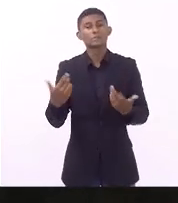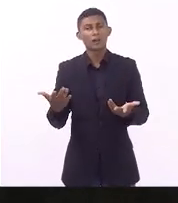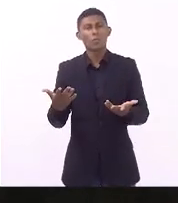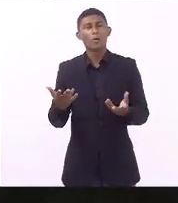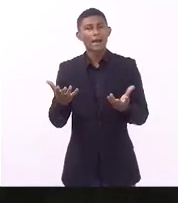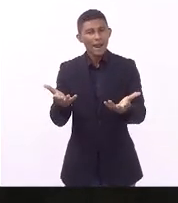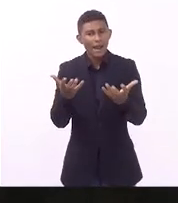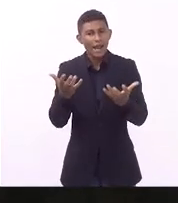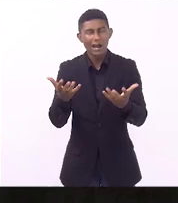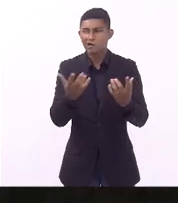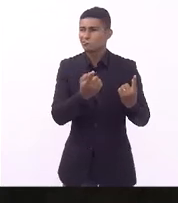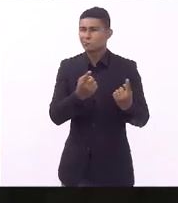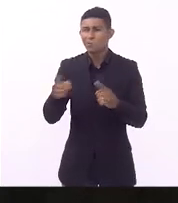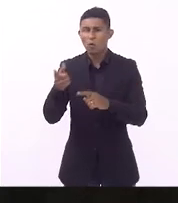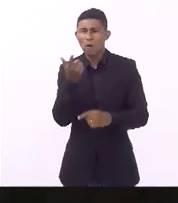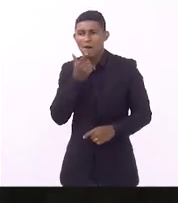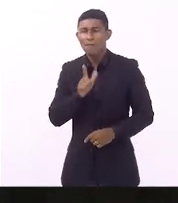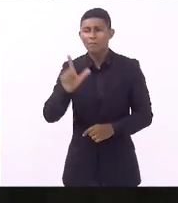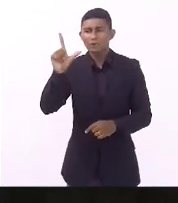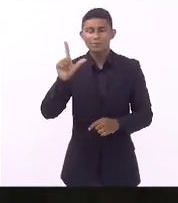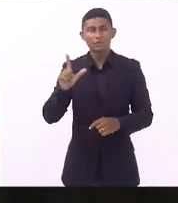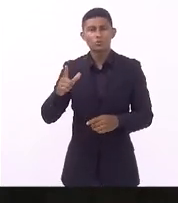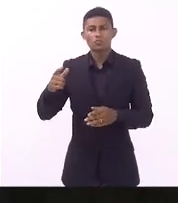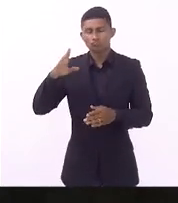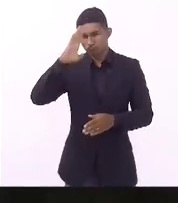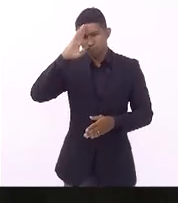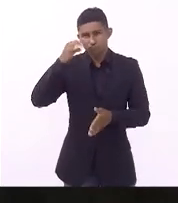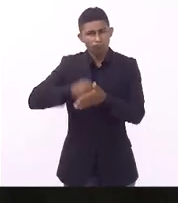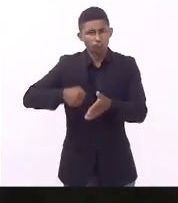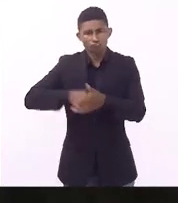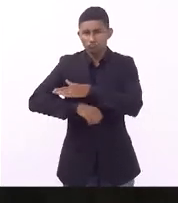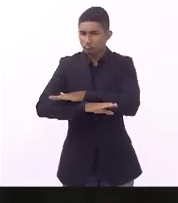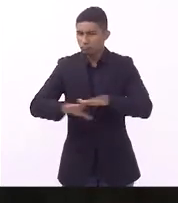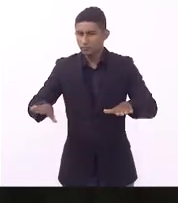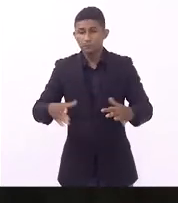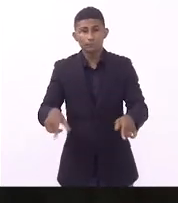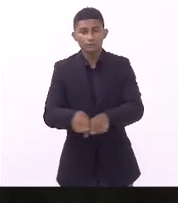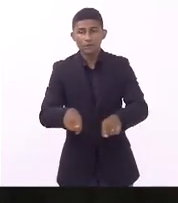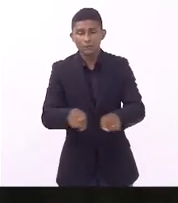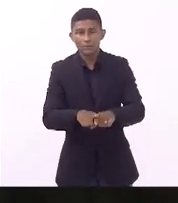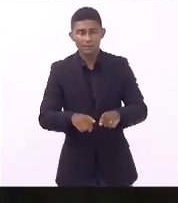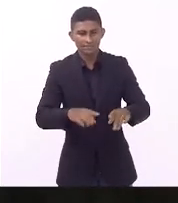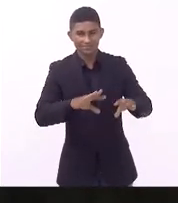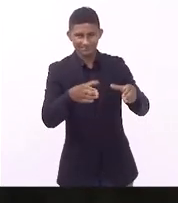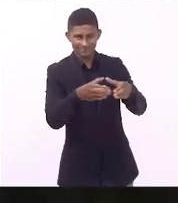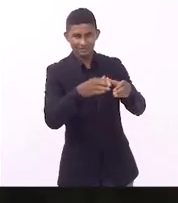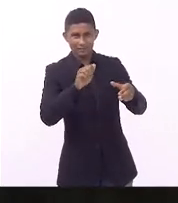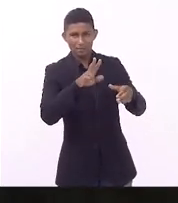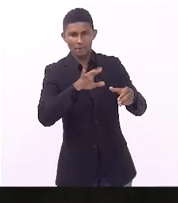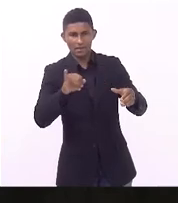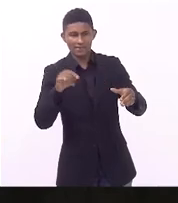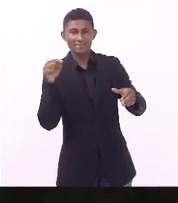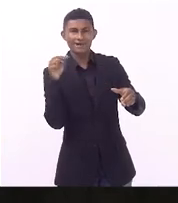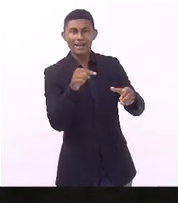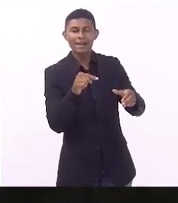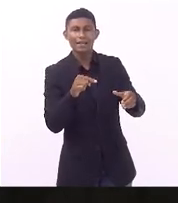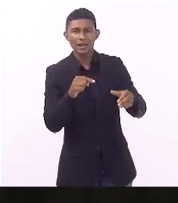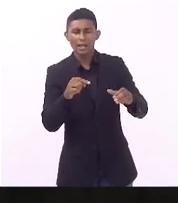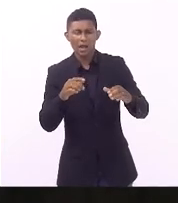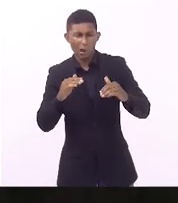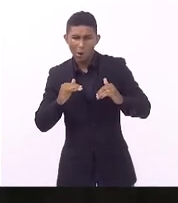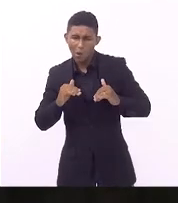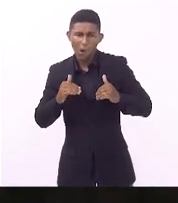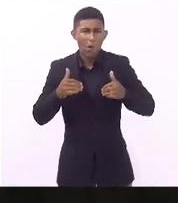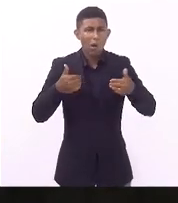escuridão. E, entre outros grandes feitos, foi também na ABI que originou o movimento pelo impeachment de Collor, numa